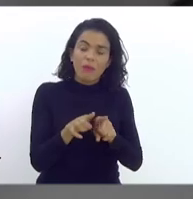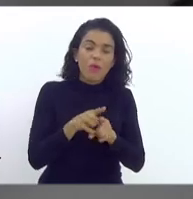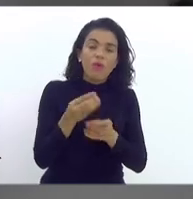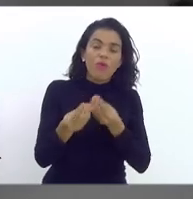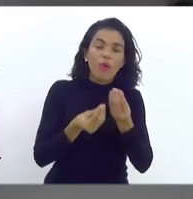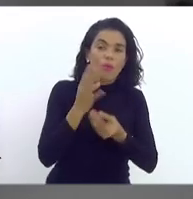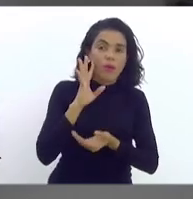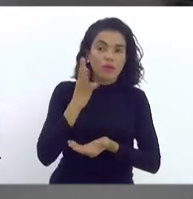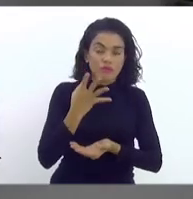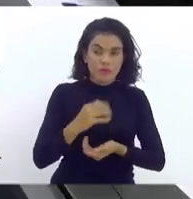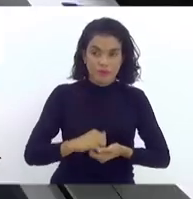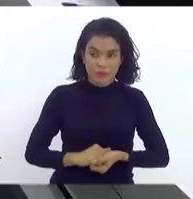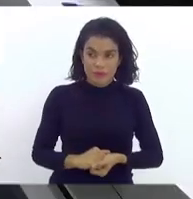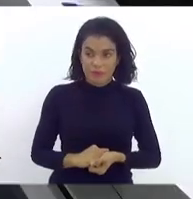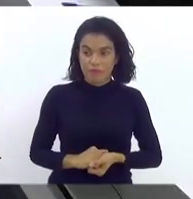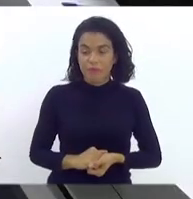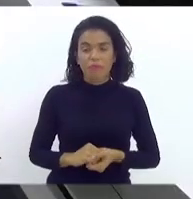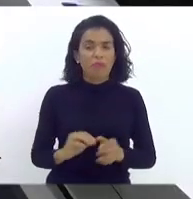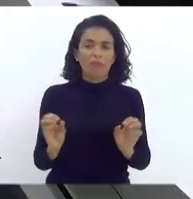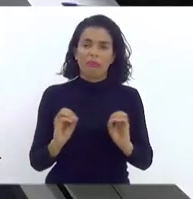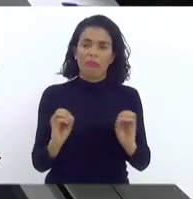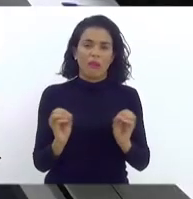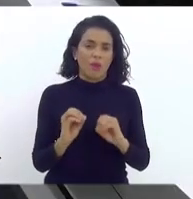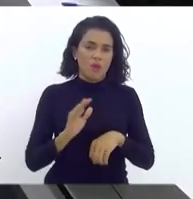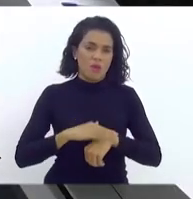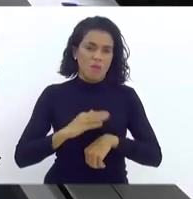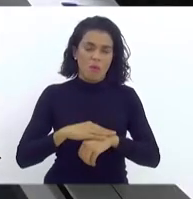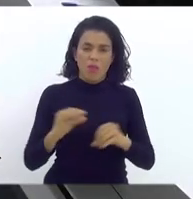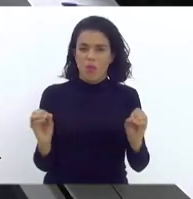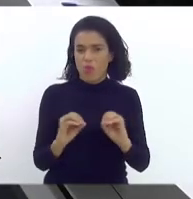isso, caso tenha chegado. Não, em momento algum,